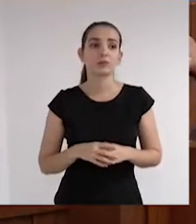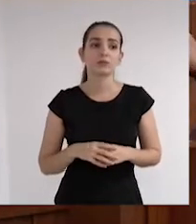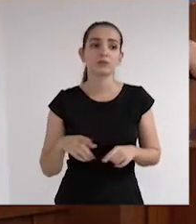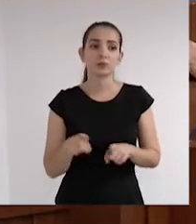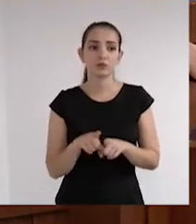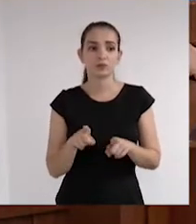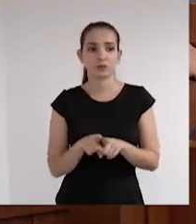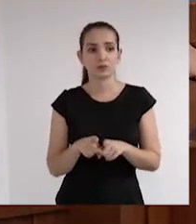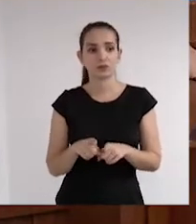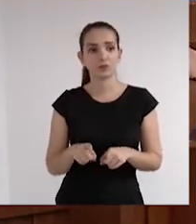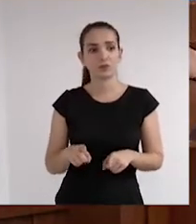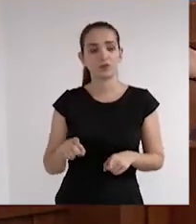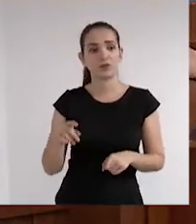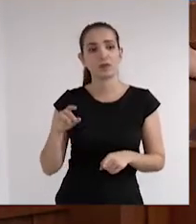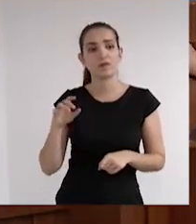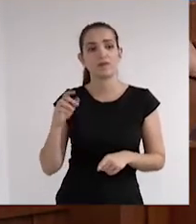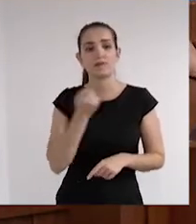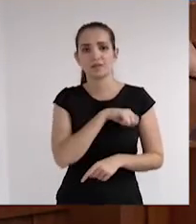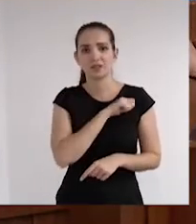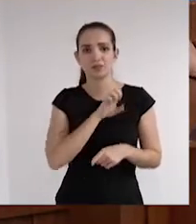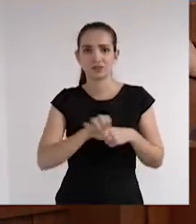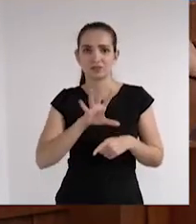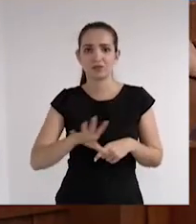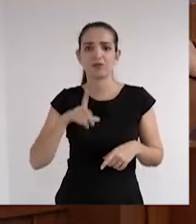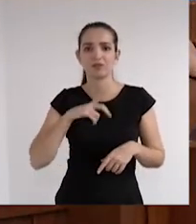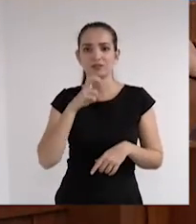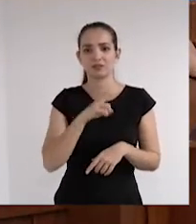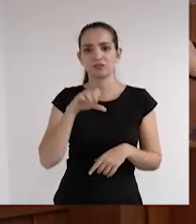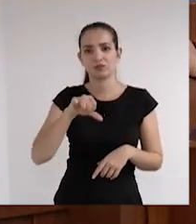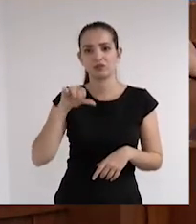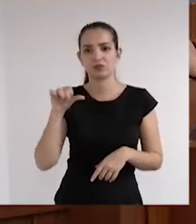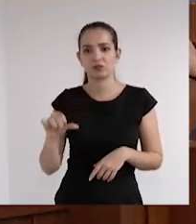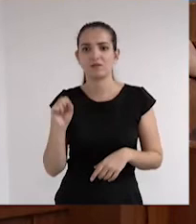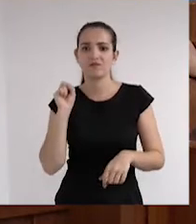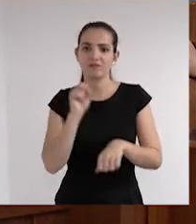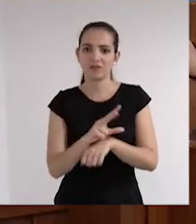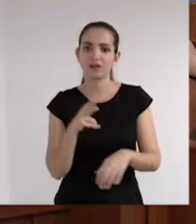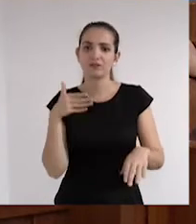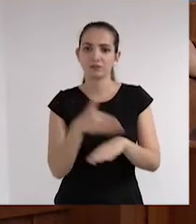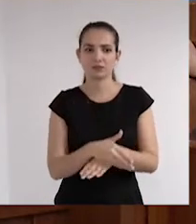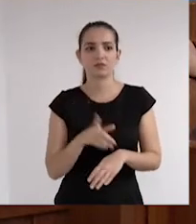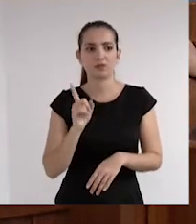estadual, 549 cargos vagos. São